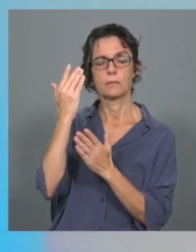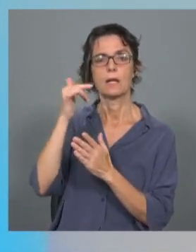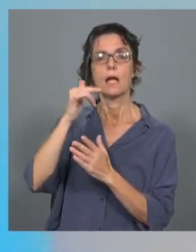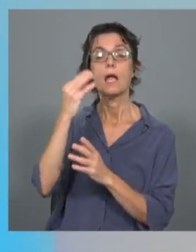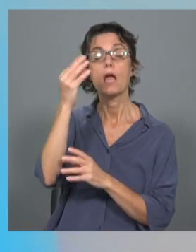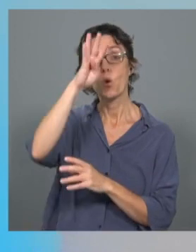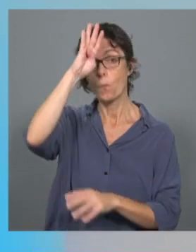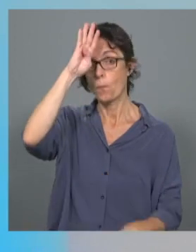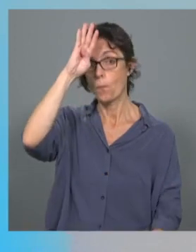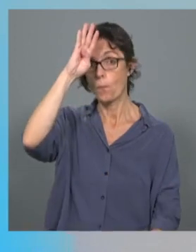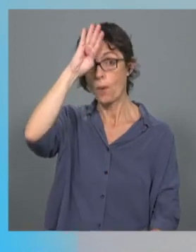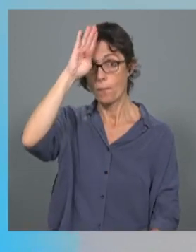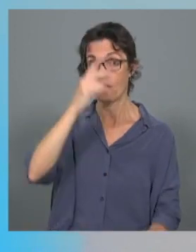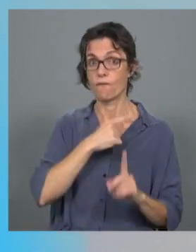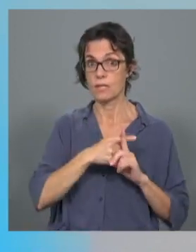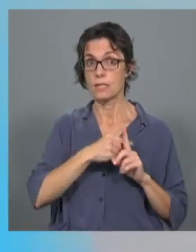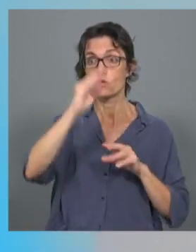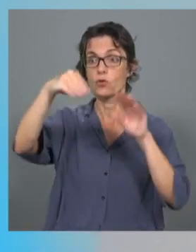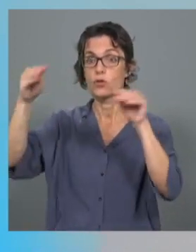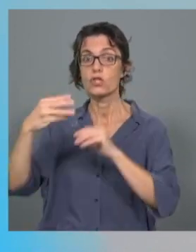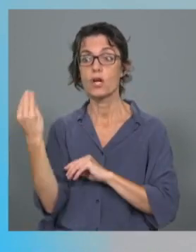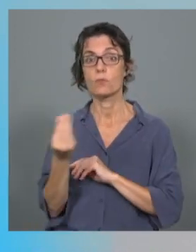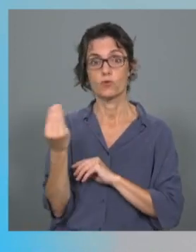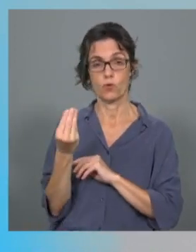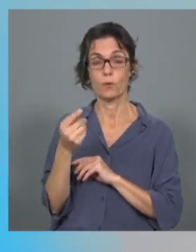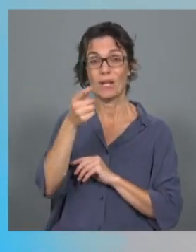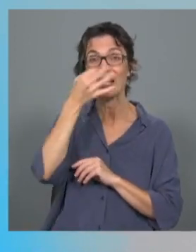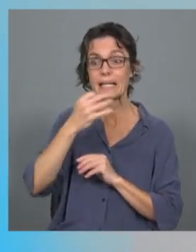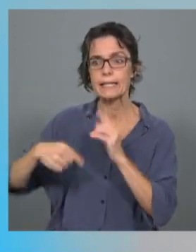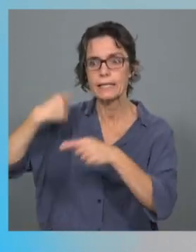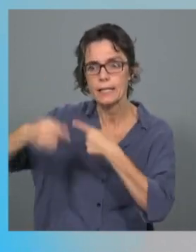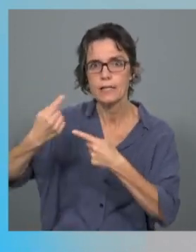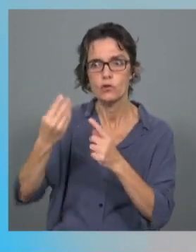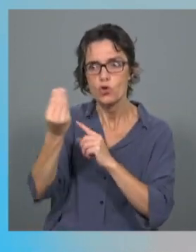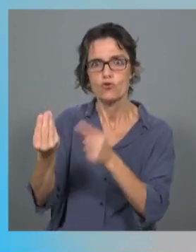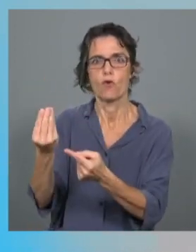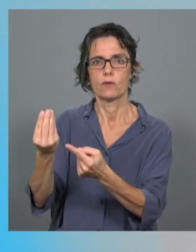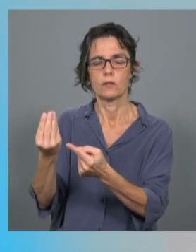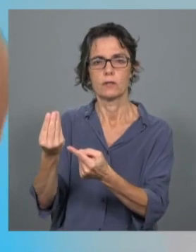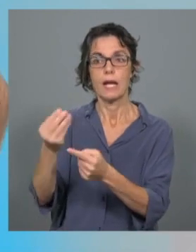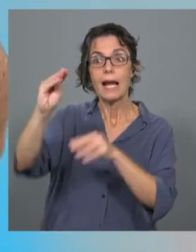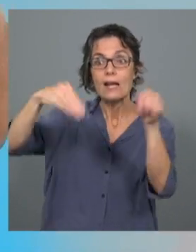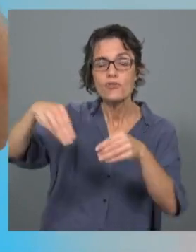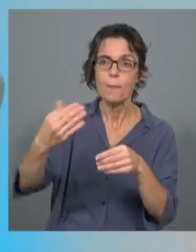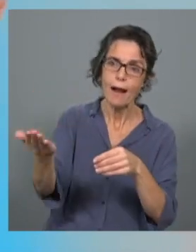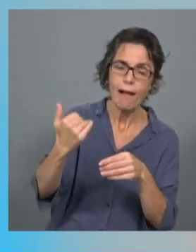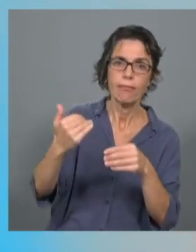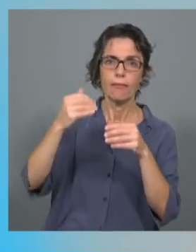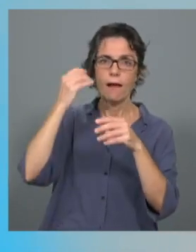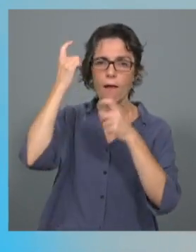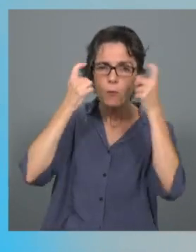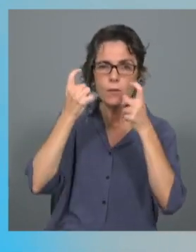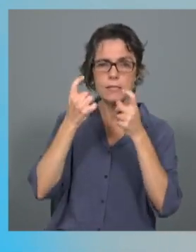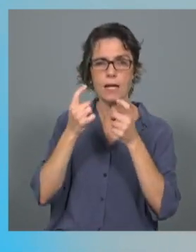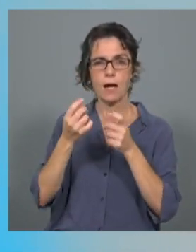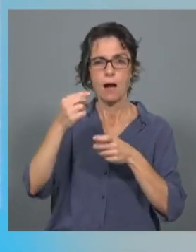jovens, portanto, esta afirmação, uma vez mais, de acreditar nas novas gerações, não é? Para pensar, tal como dentro do espírito de